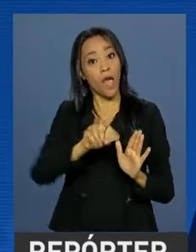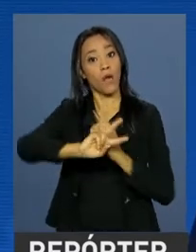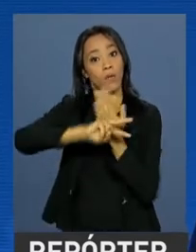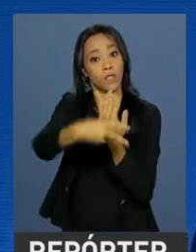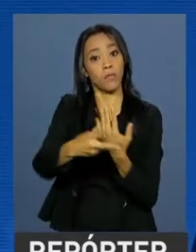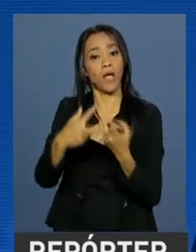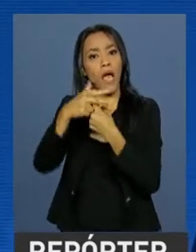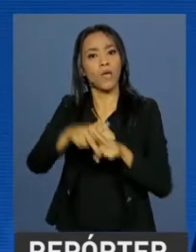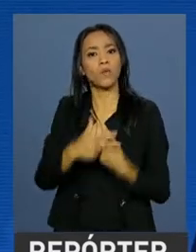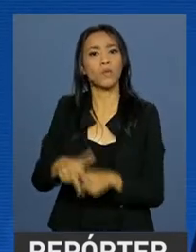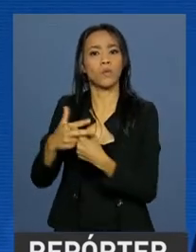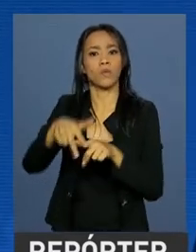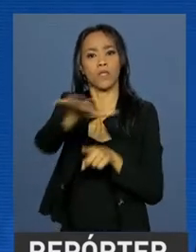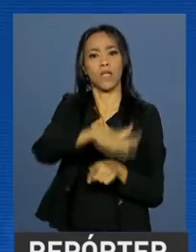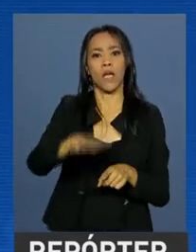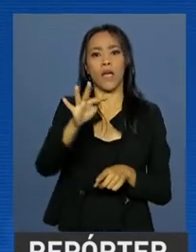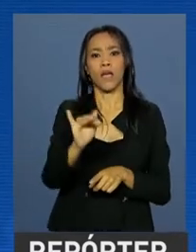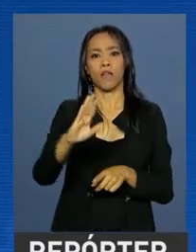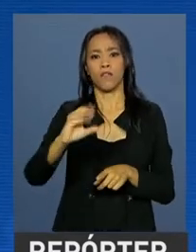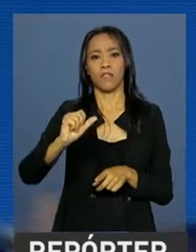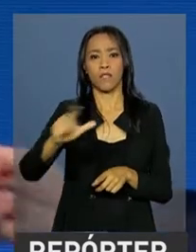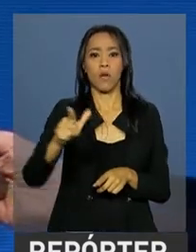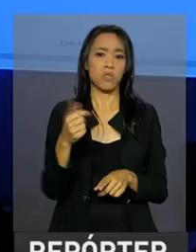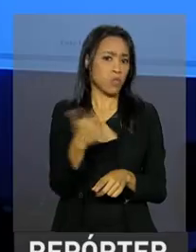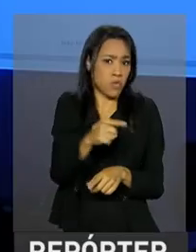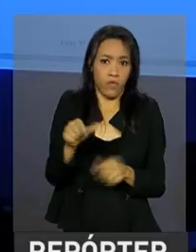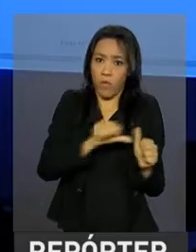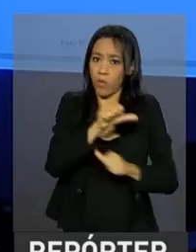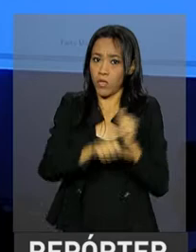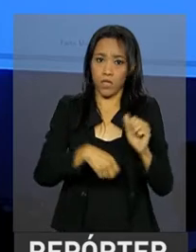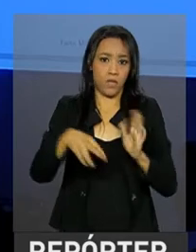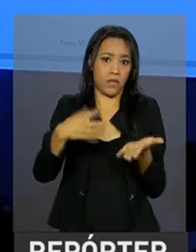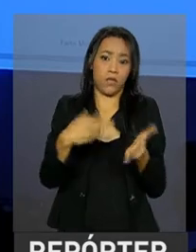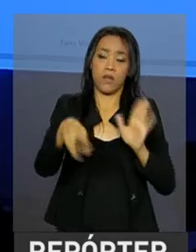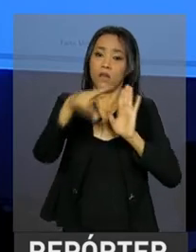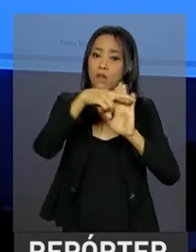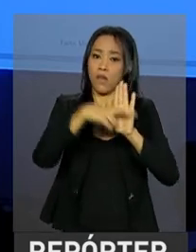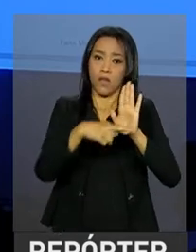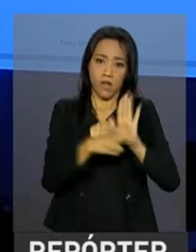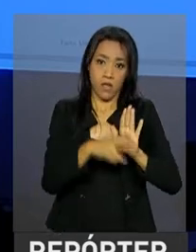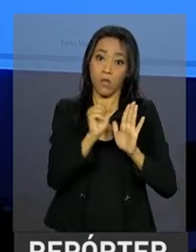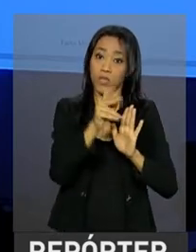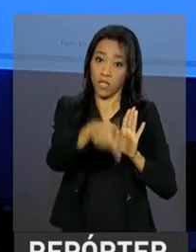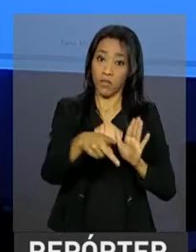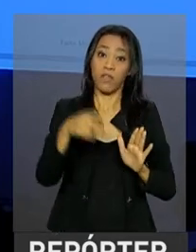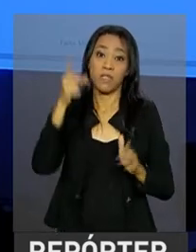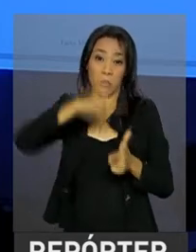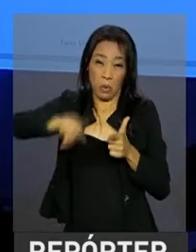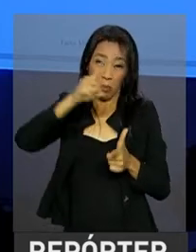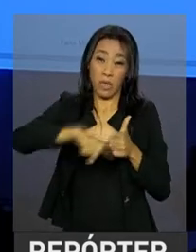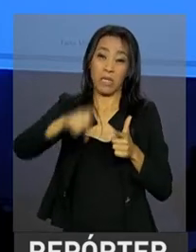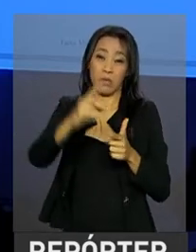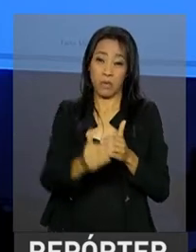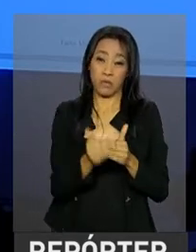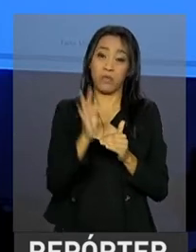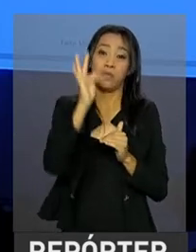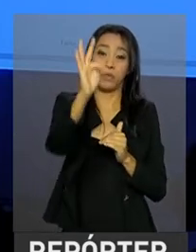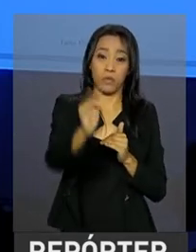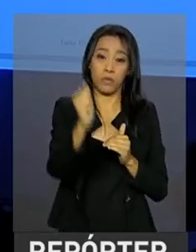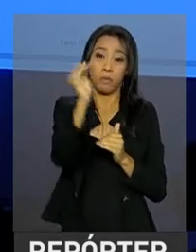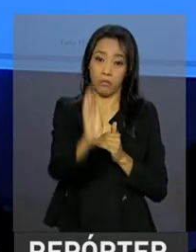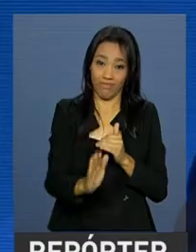O ministro afirmou que se não houver uma mudança na Previdência, o futuro do país será comprometido e enfatizou a necessidade